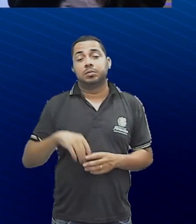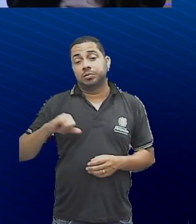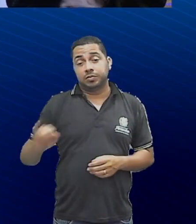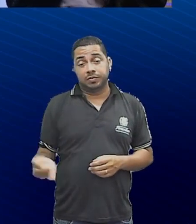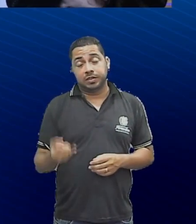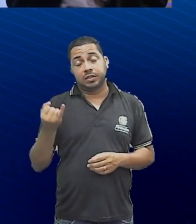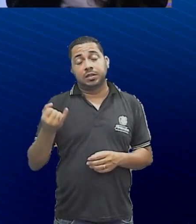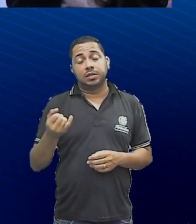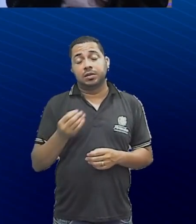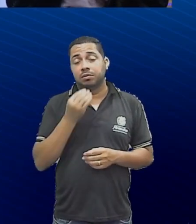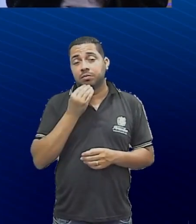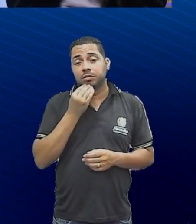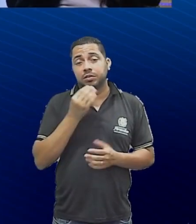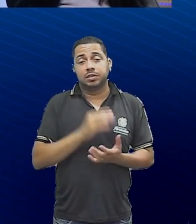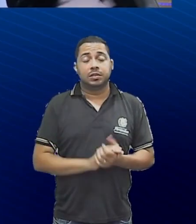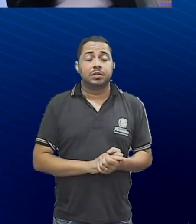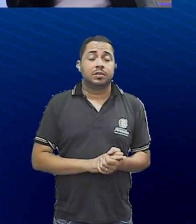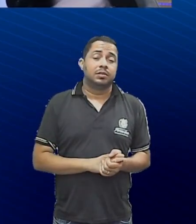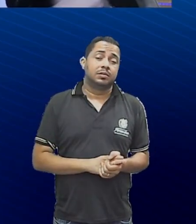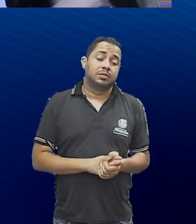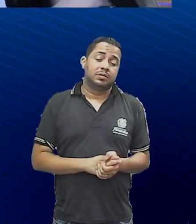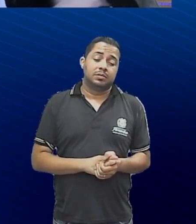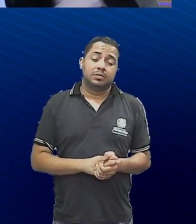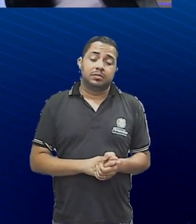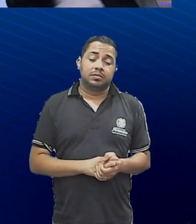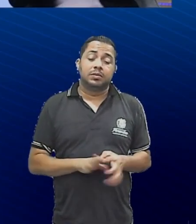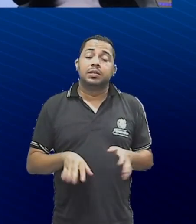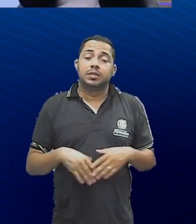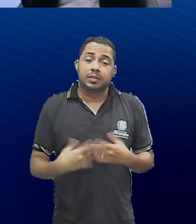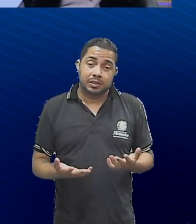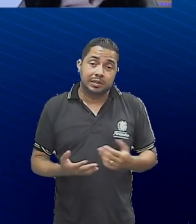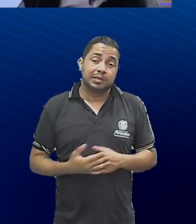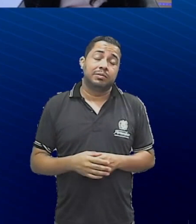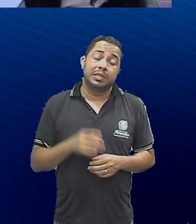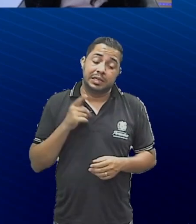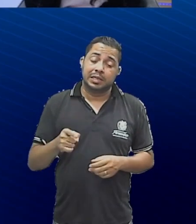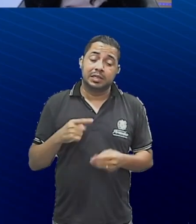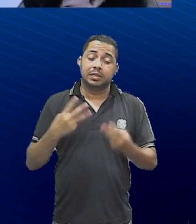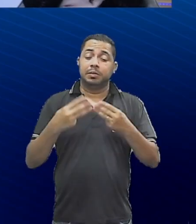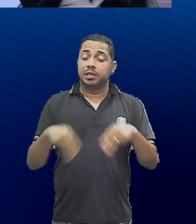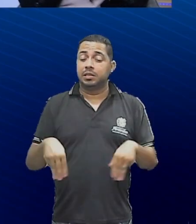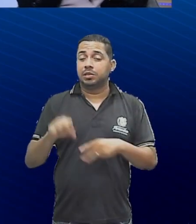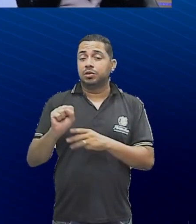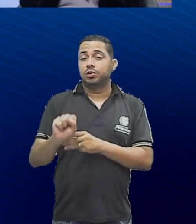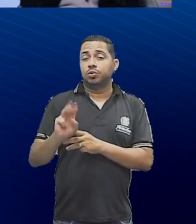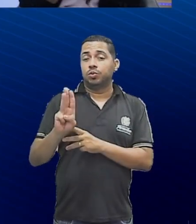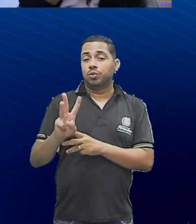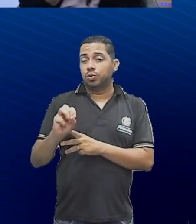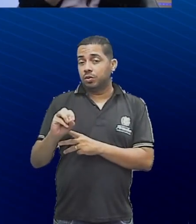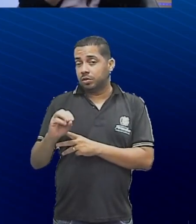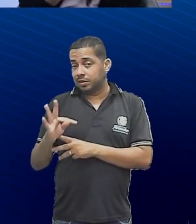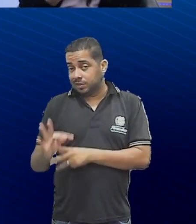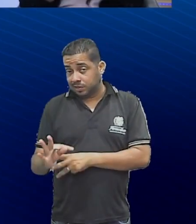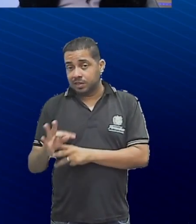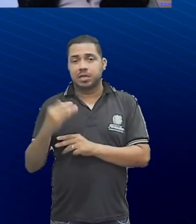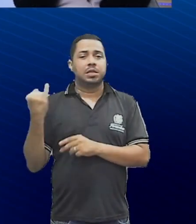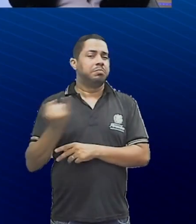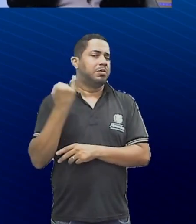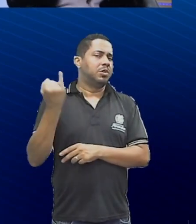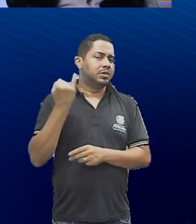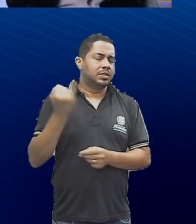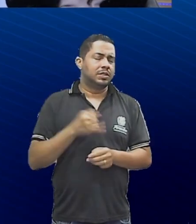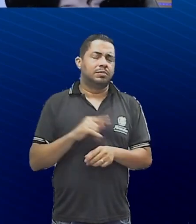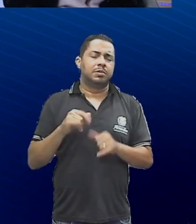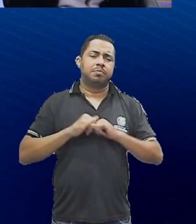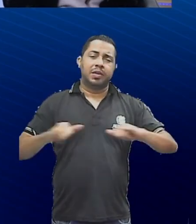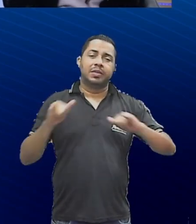aproveitar a oportunidade, né? Então, essa matriz SWOT, ela é de suma importância para que o